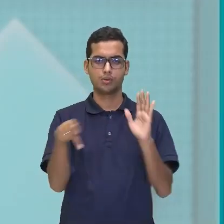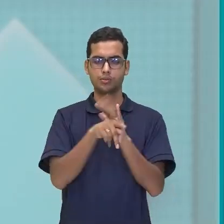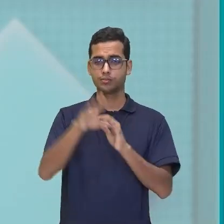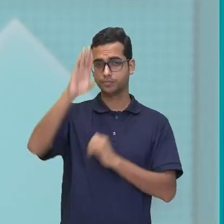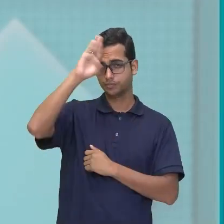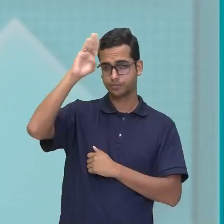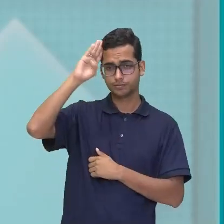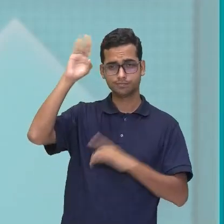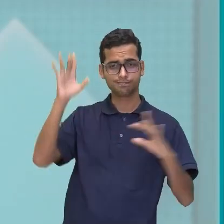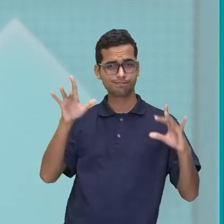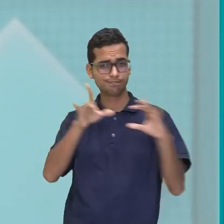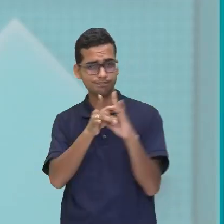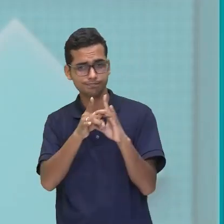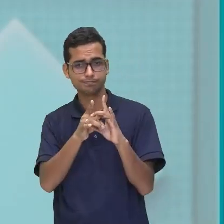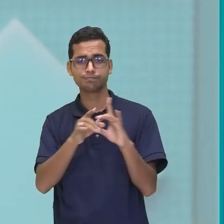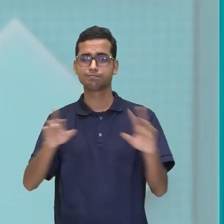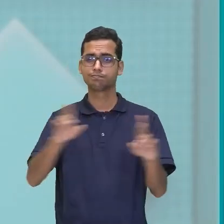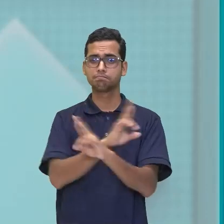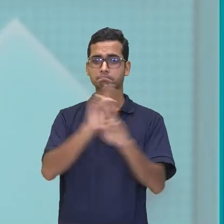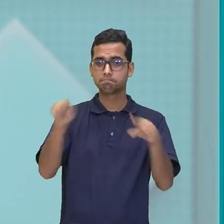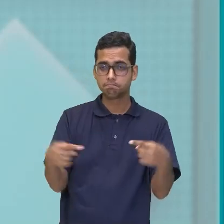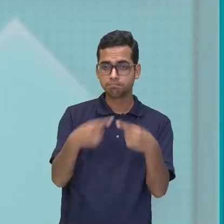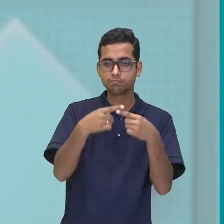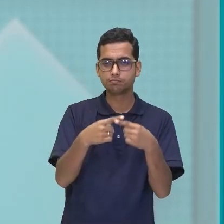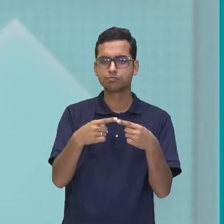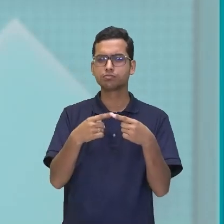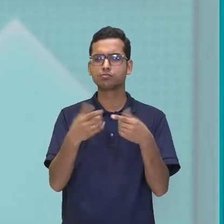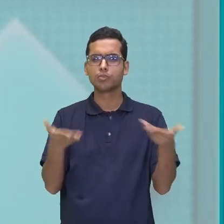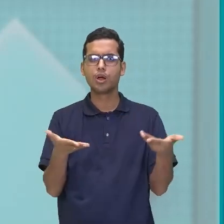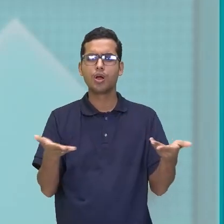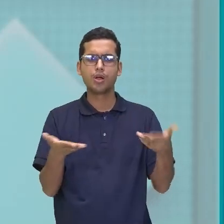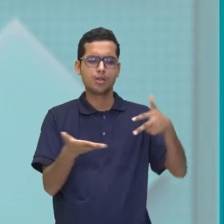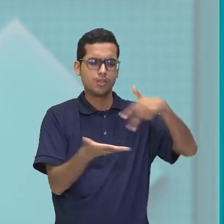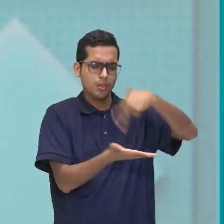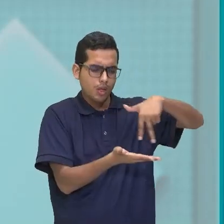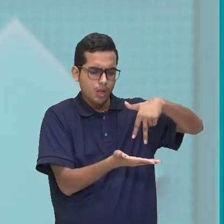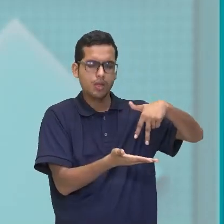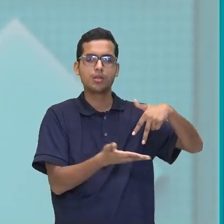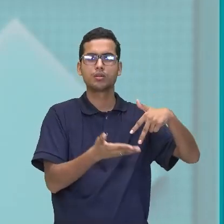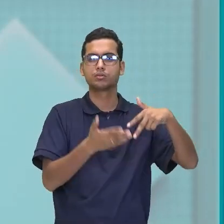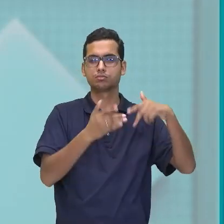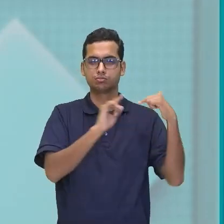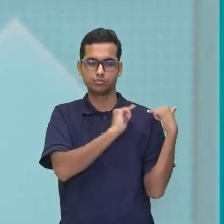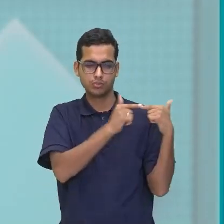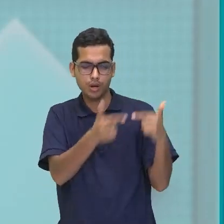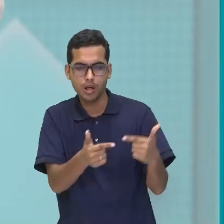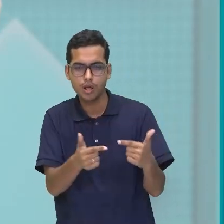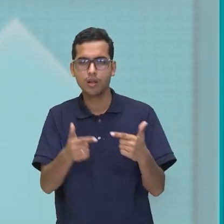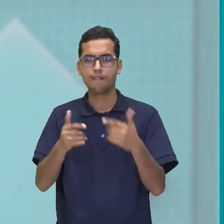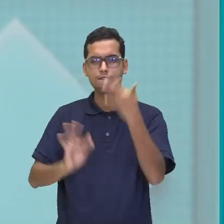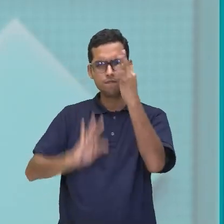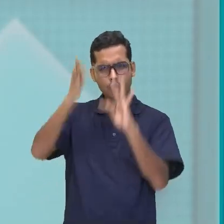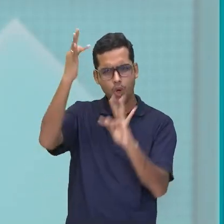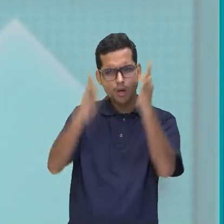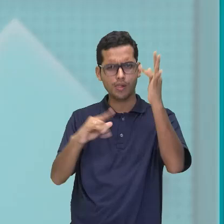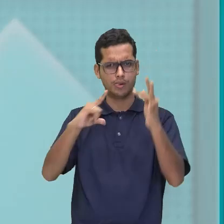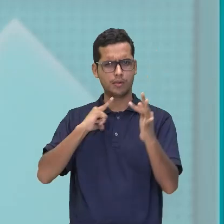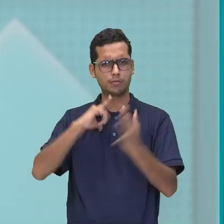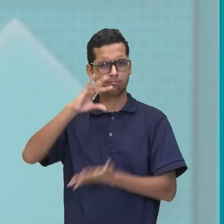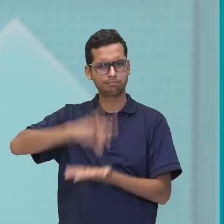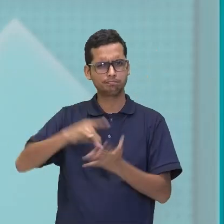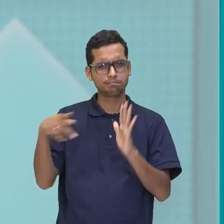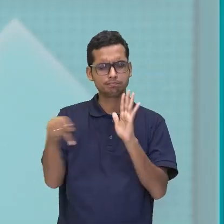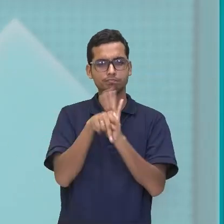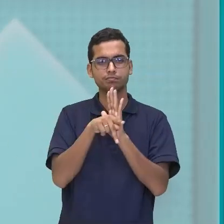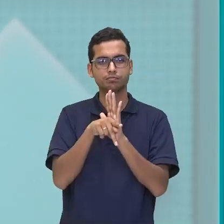academia. Mas, professora, a dança tradicional, a dança folclórica também, ela não tem academias que ensinam?